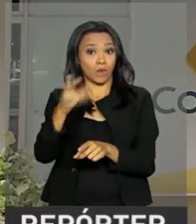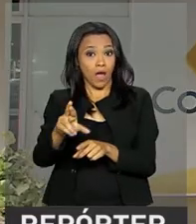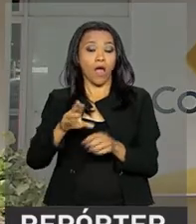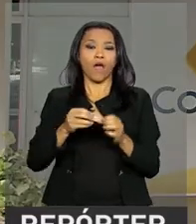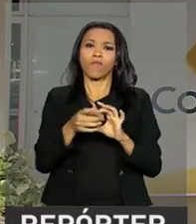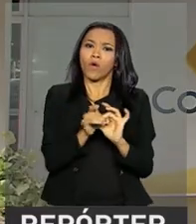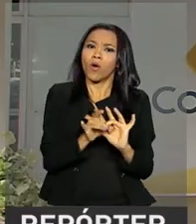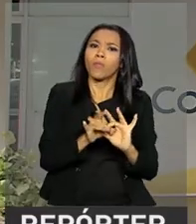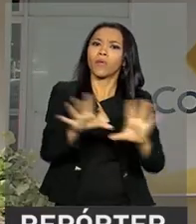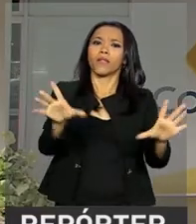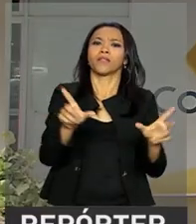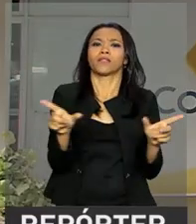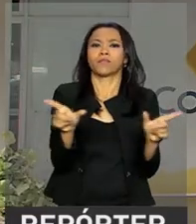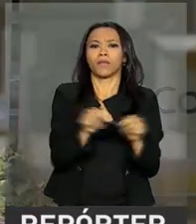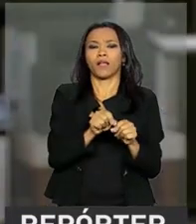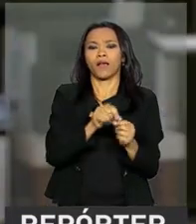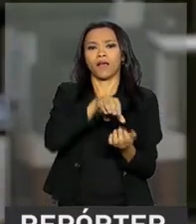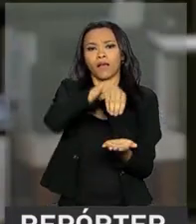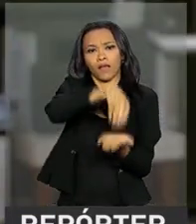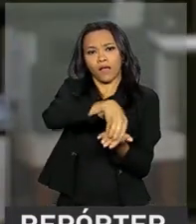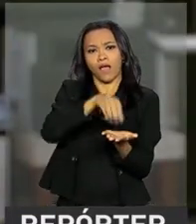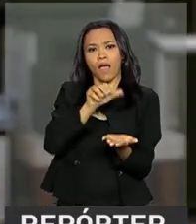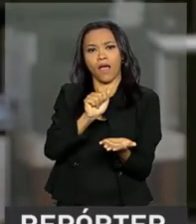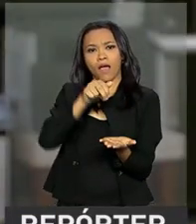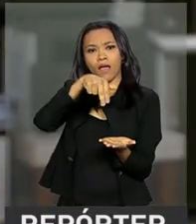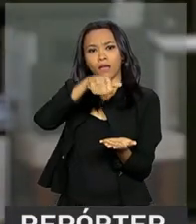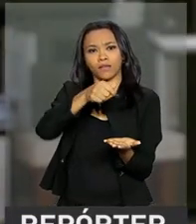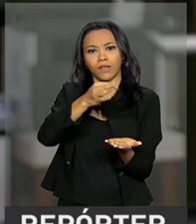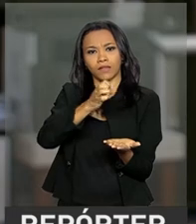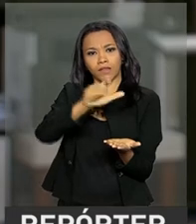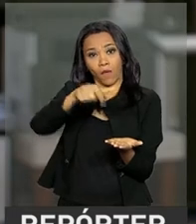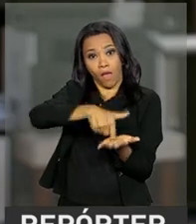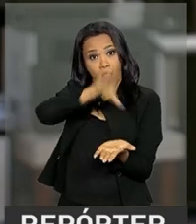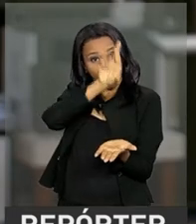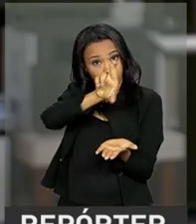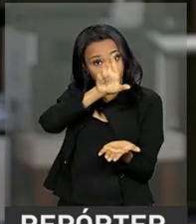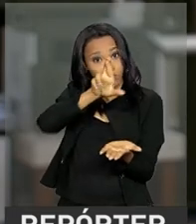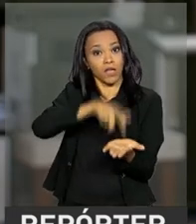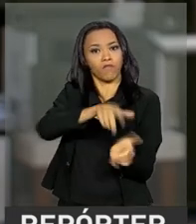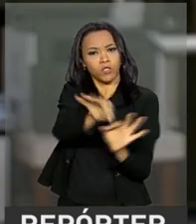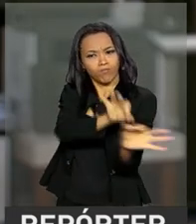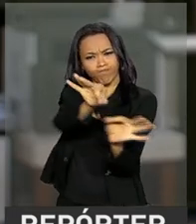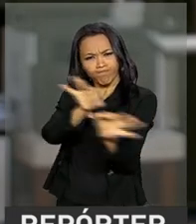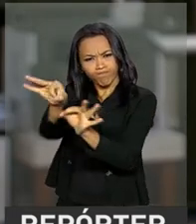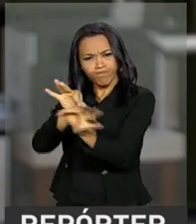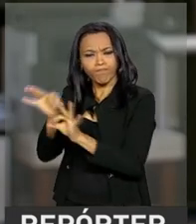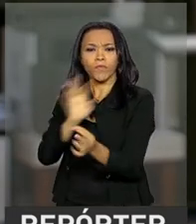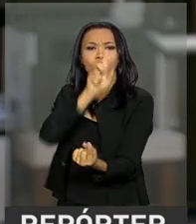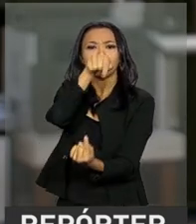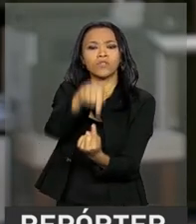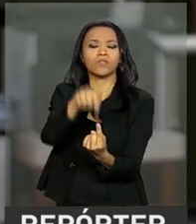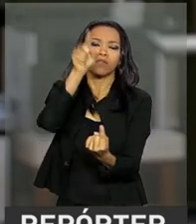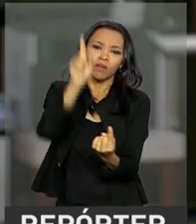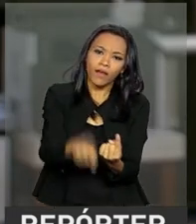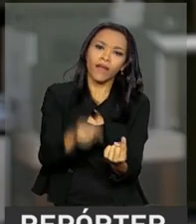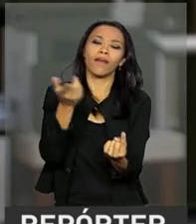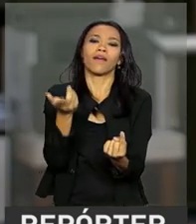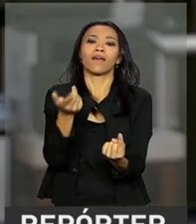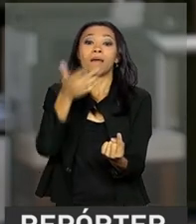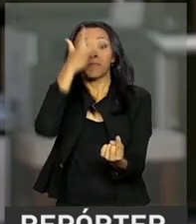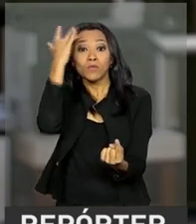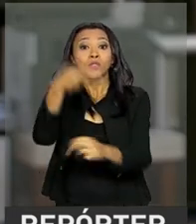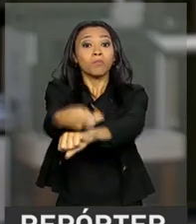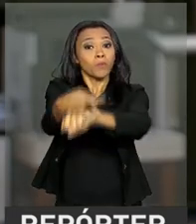Nacional de telecomunicações a Anatel que será responsável pela infraestrutura de telecomunicações o objetivo é atender aos clientes que